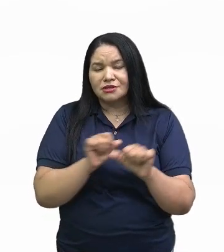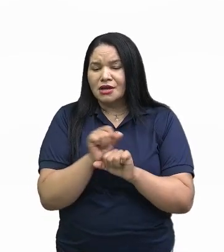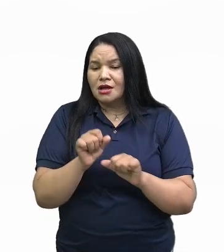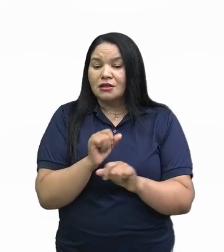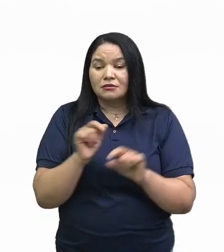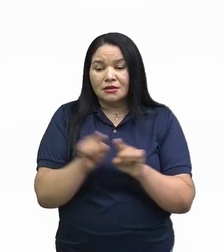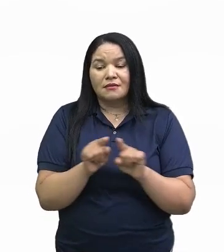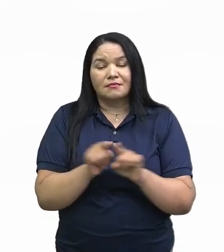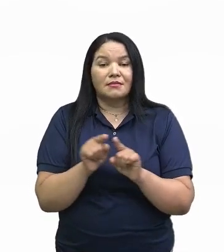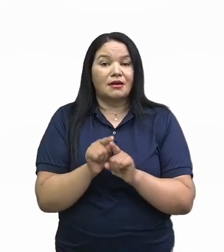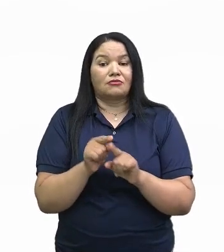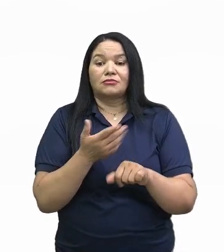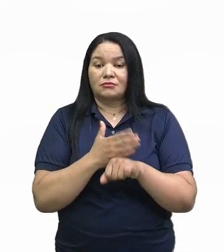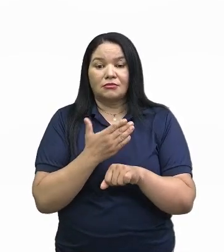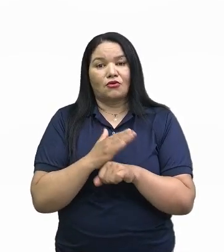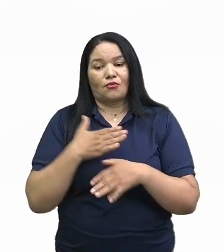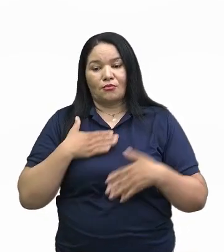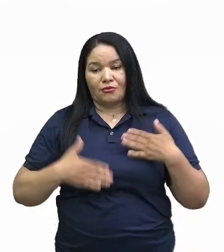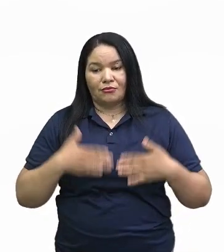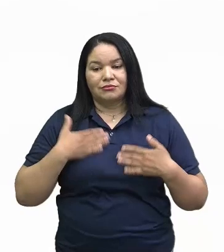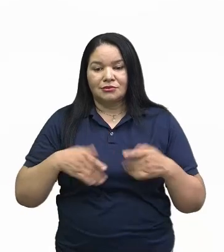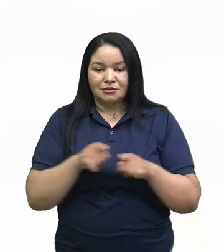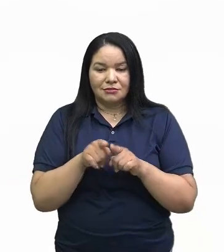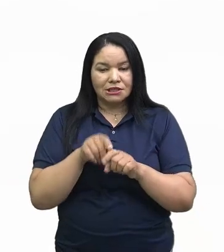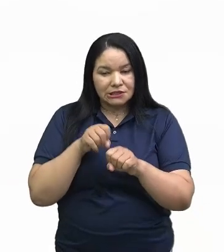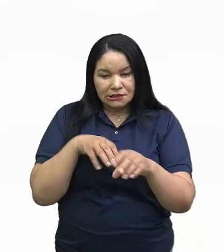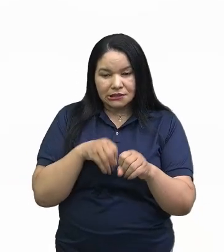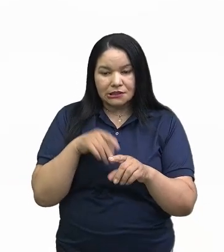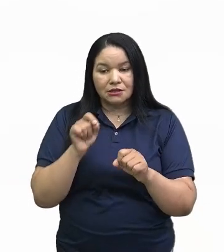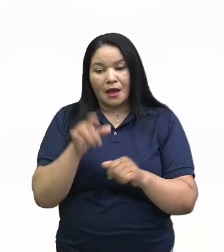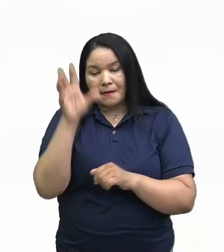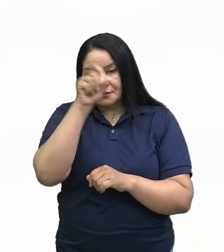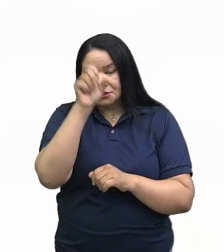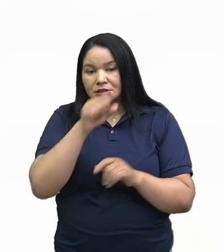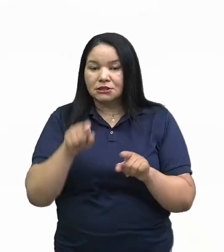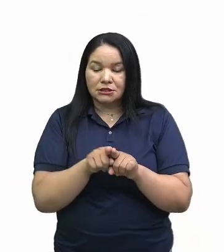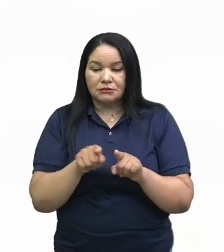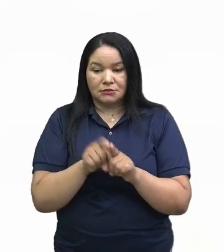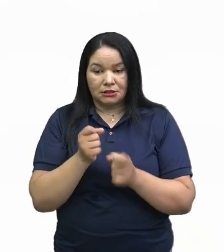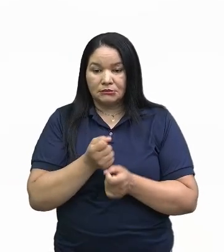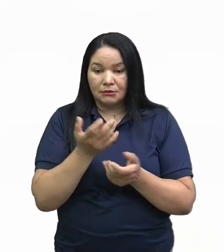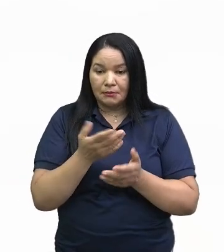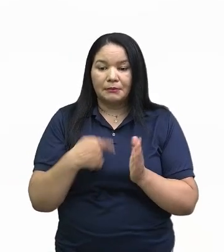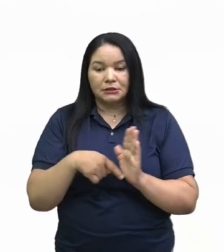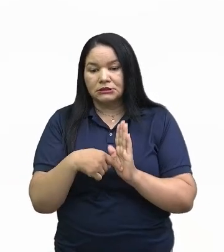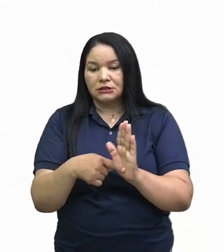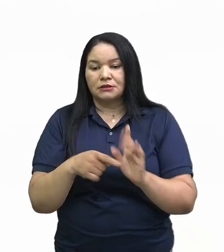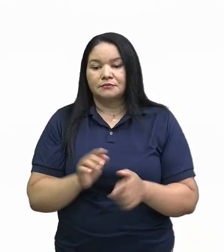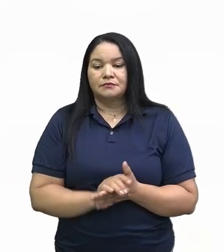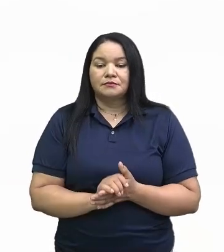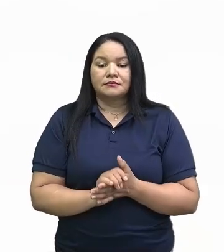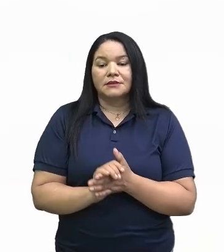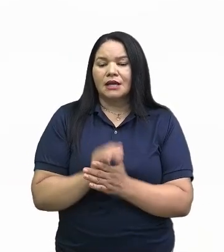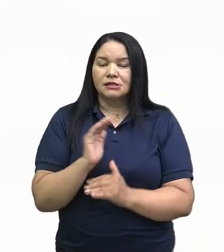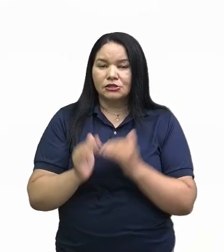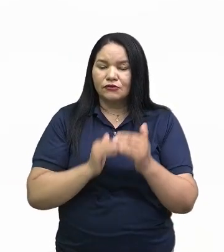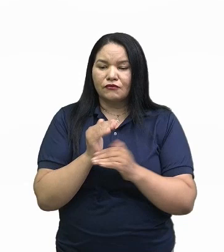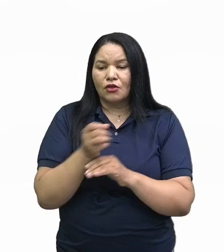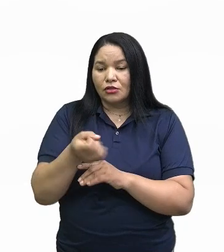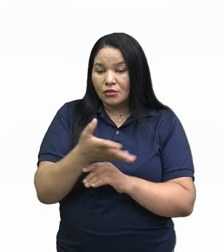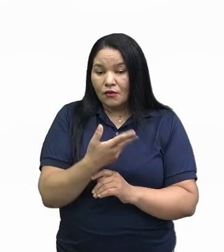as práticas corporais são ensinadas, aprendidas e apresentadas. Desenvolvimento de novas ferramentas.